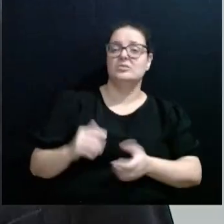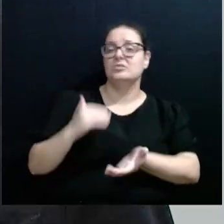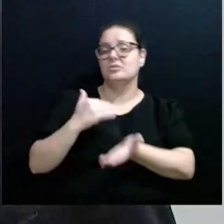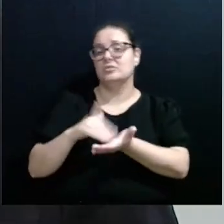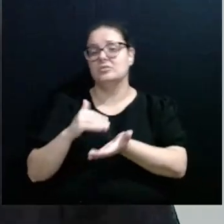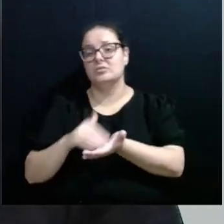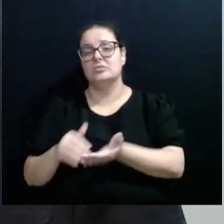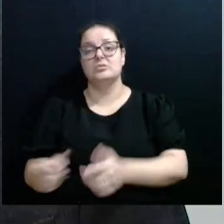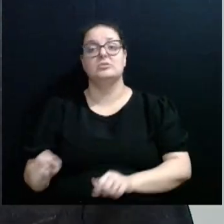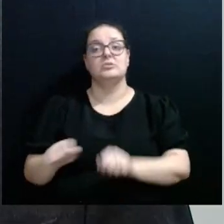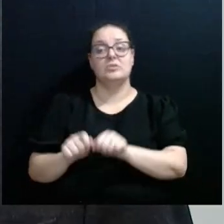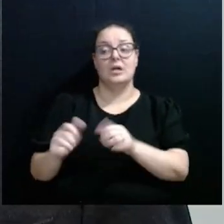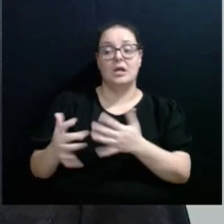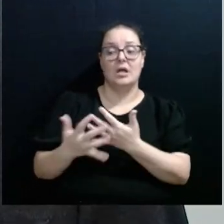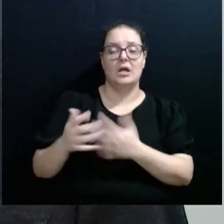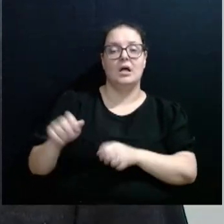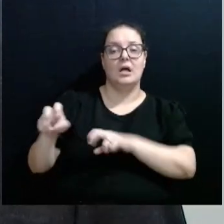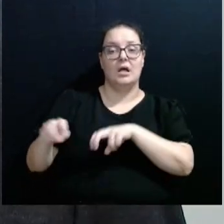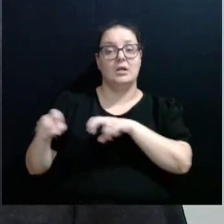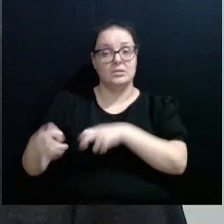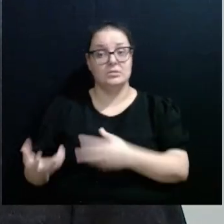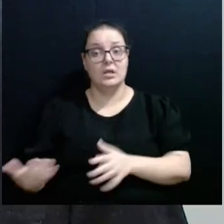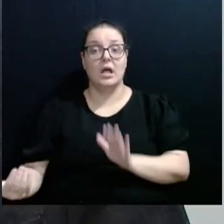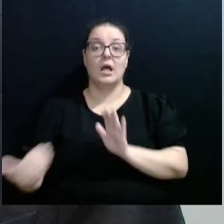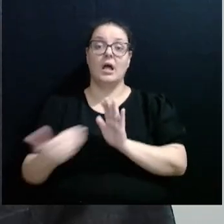Agricultura, até o governador